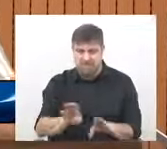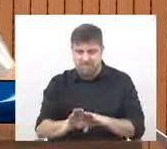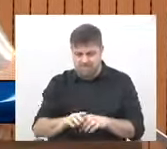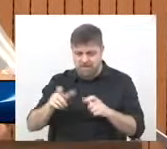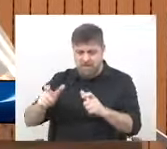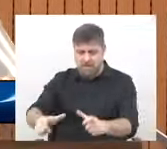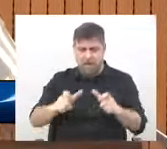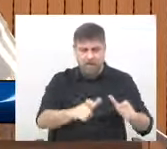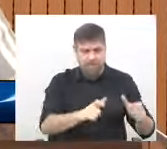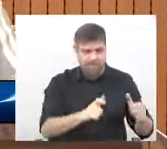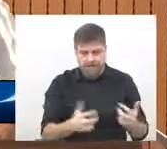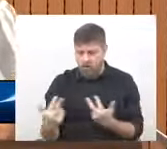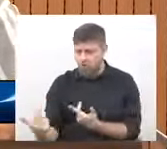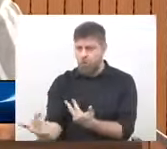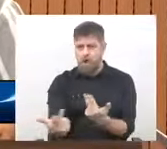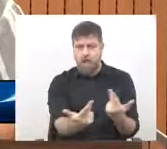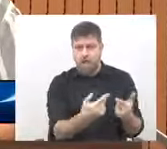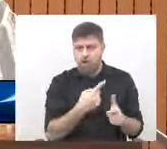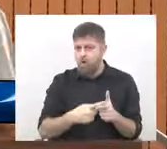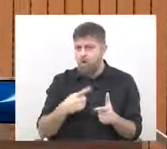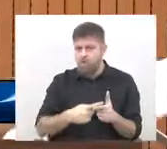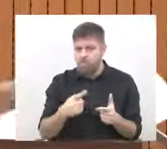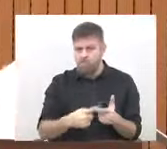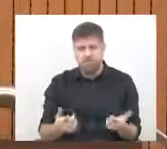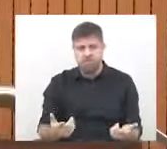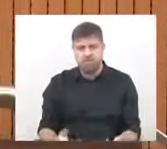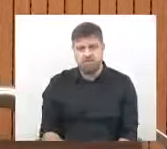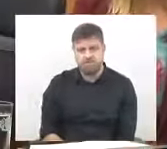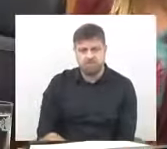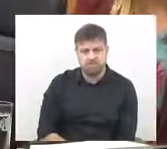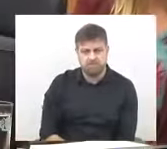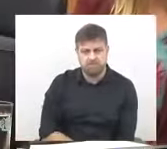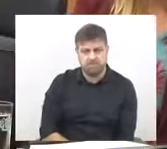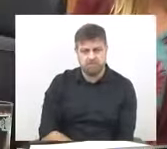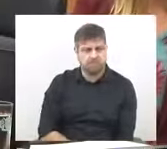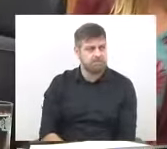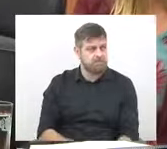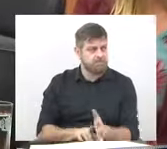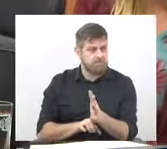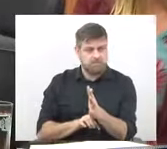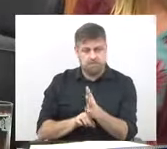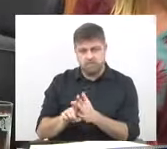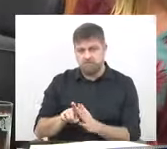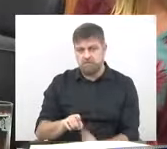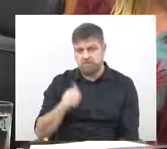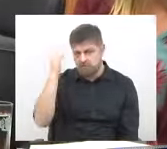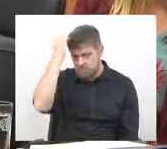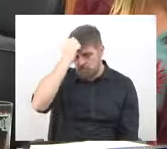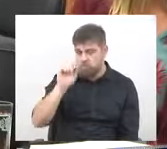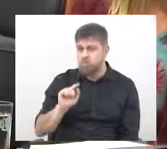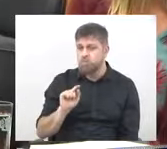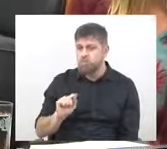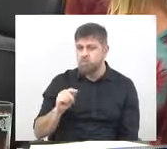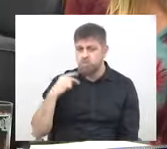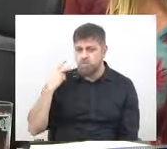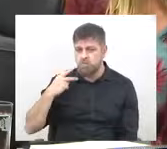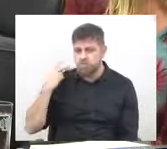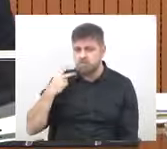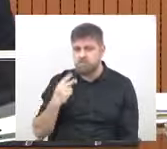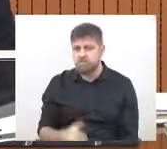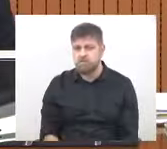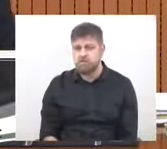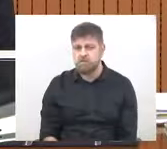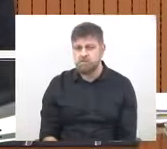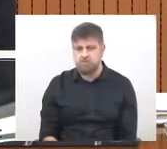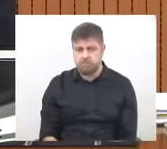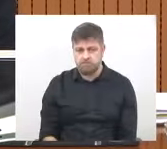também passam pelo mesmo problema. Obrigado, muito obrigada. Vereadora Mariana Conte. Eu consulto o vereador Ailton, próximo vereador inscrito. Senhor presidente Rafa